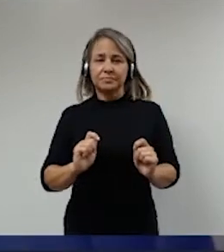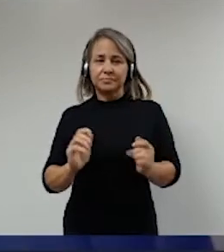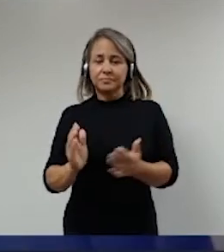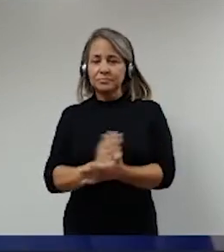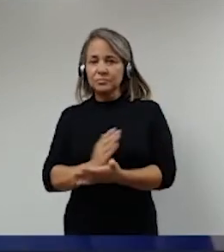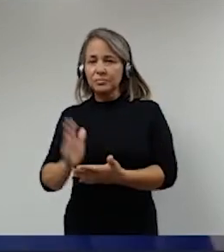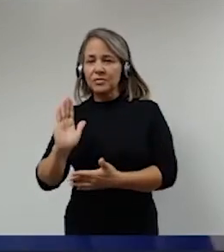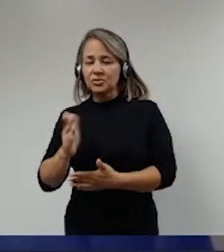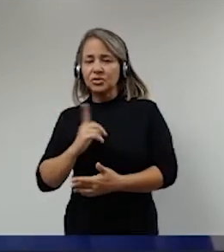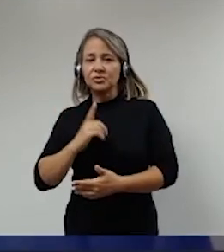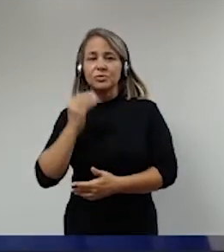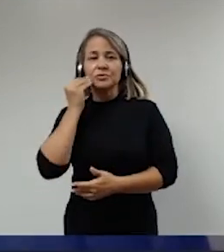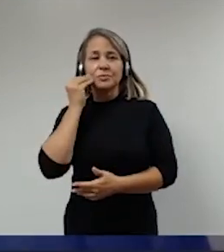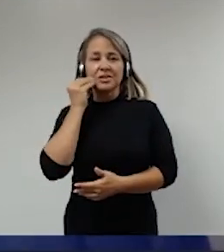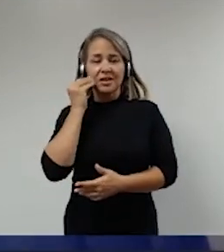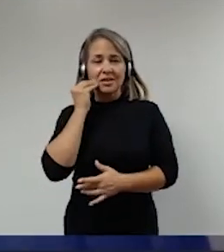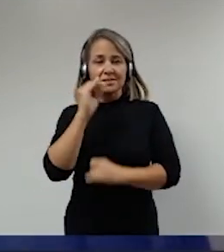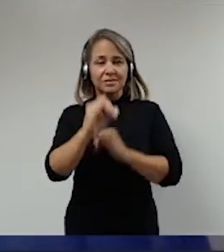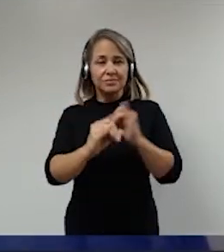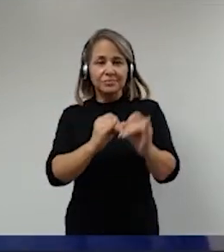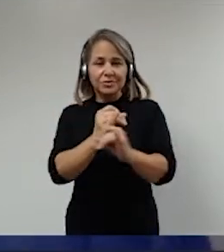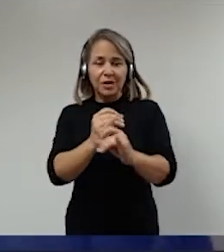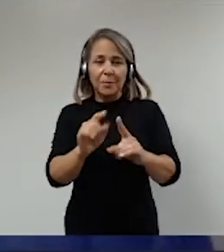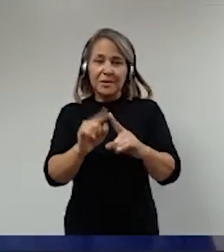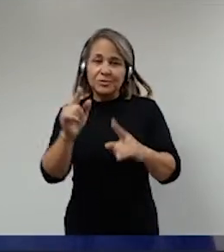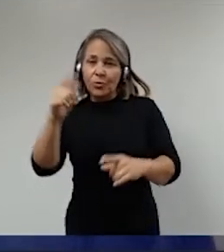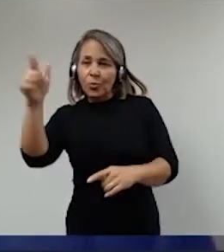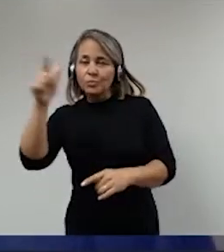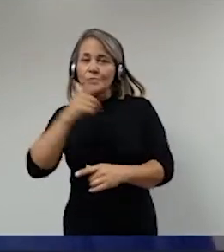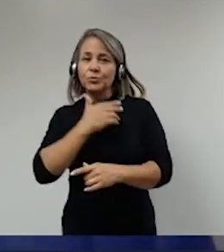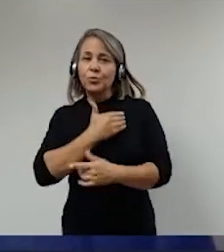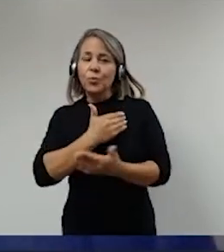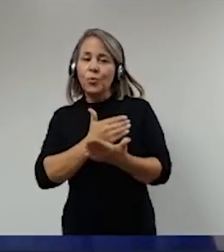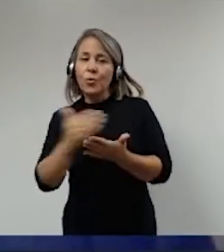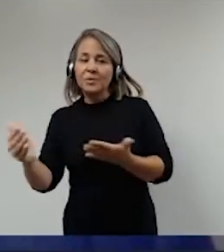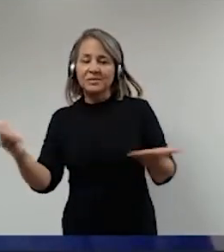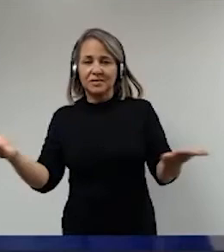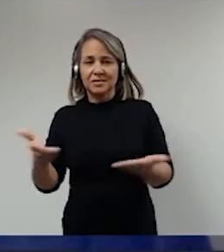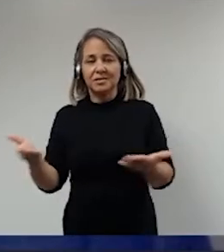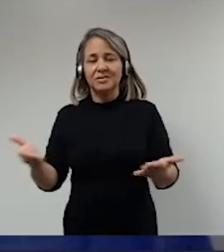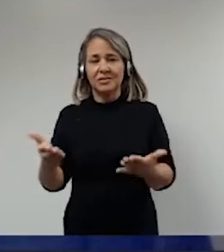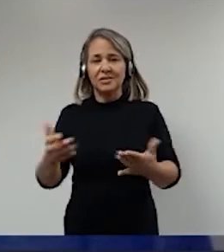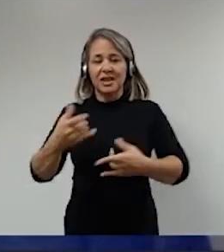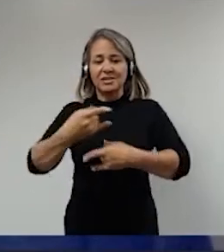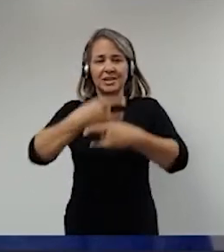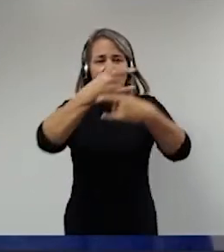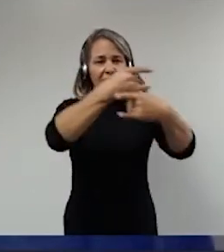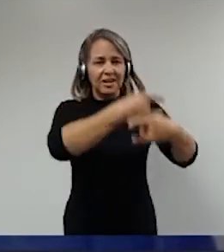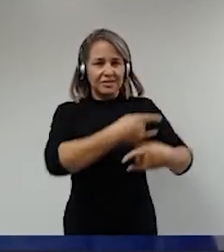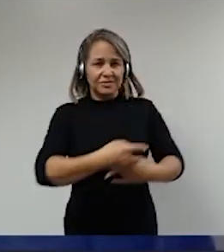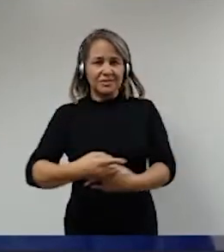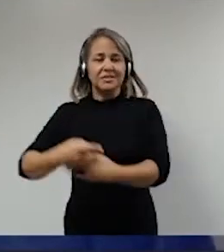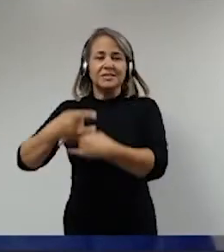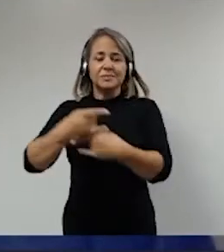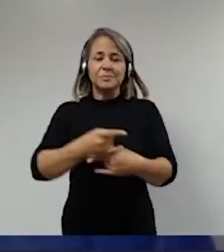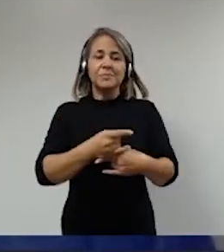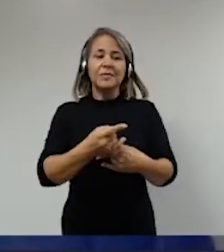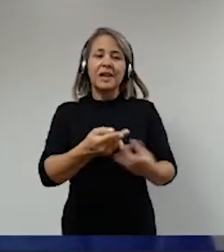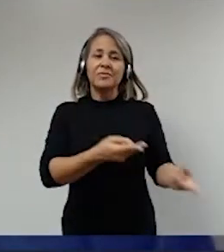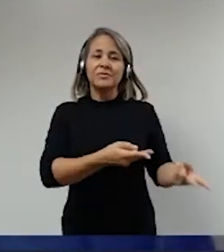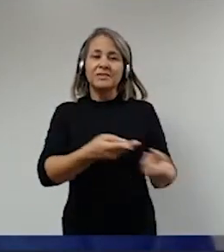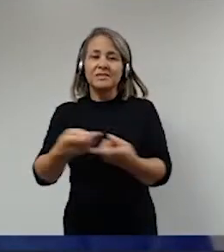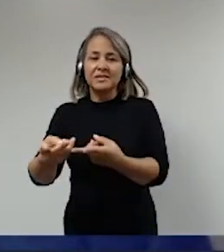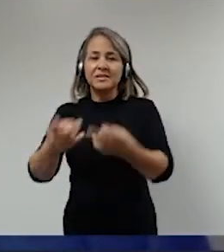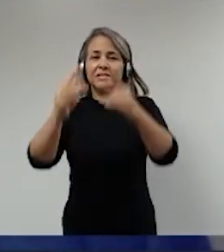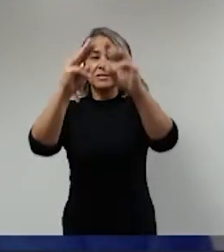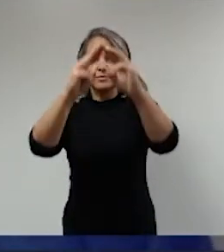alguns já tinham essa experiência digital, mas outros se incursionaram nas lives e nas visitas virtuais dos